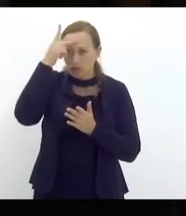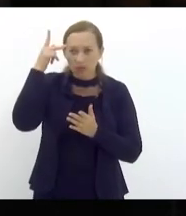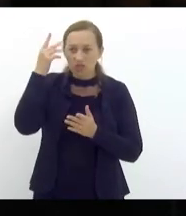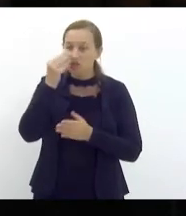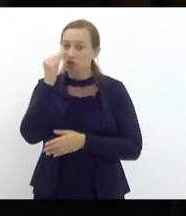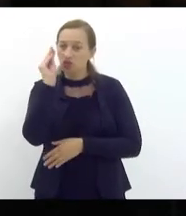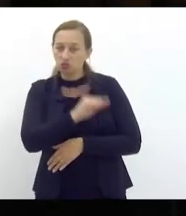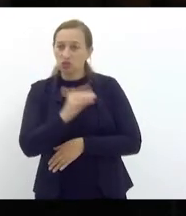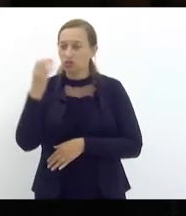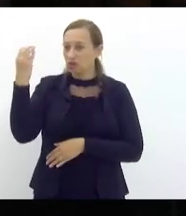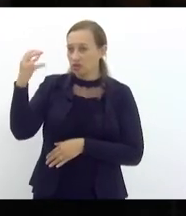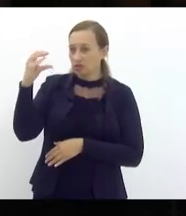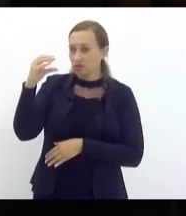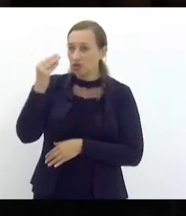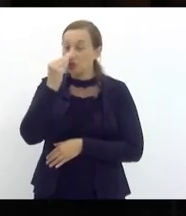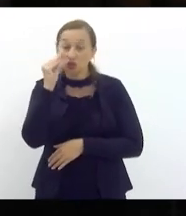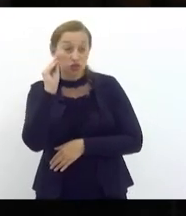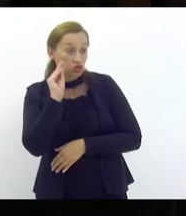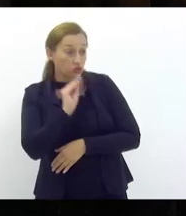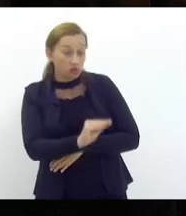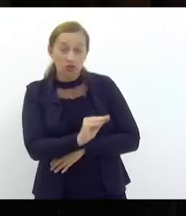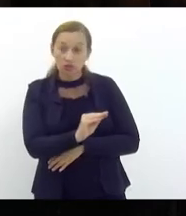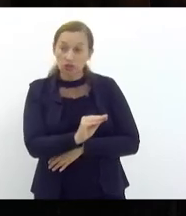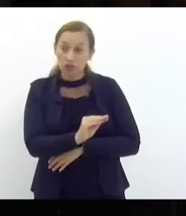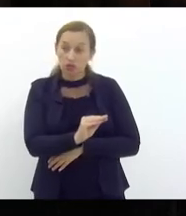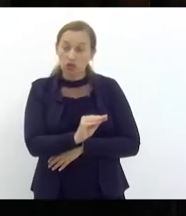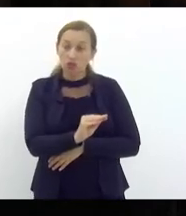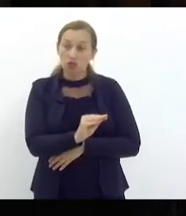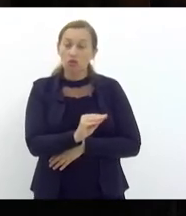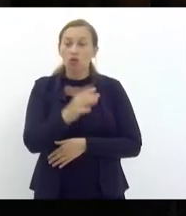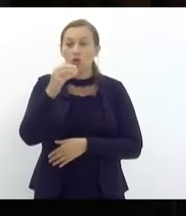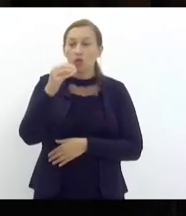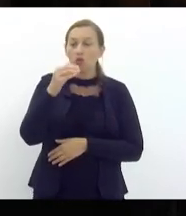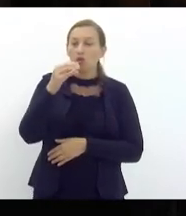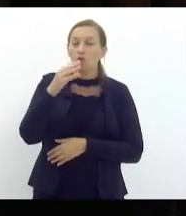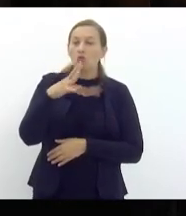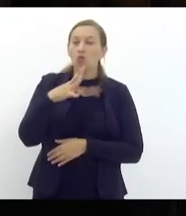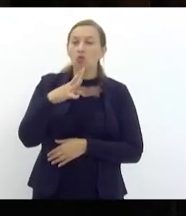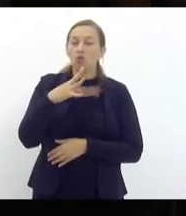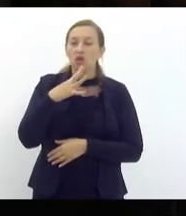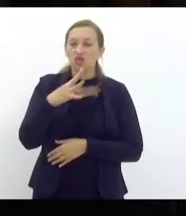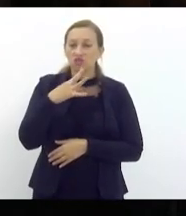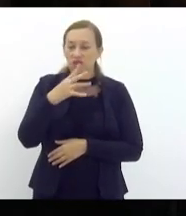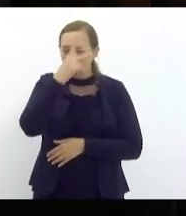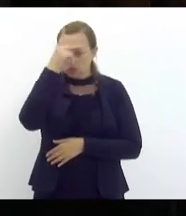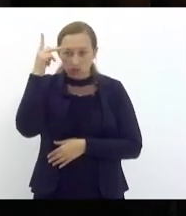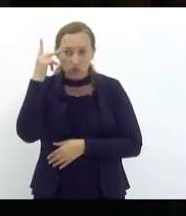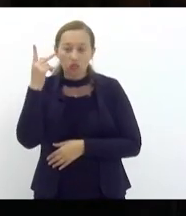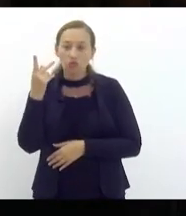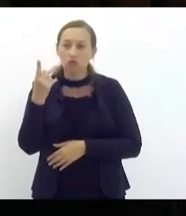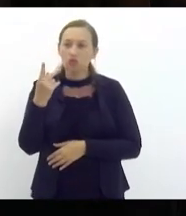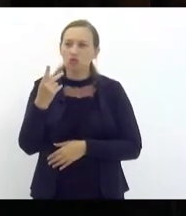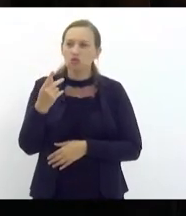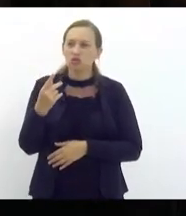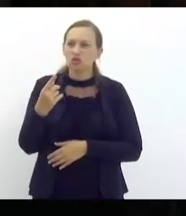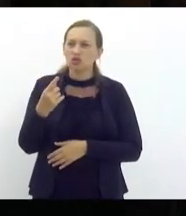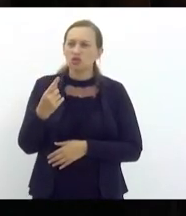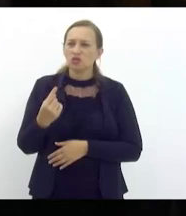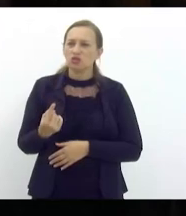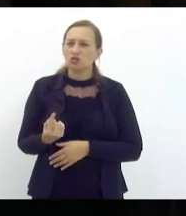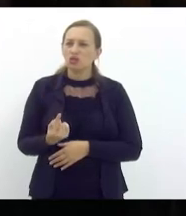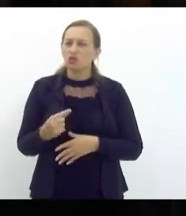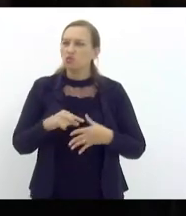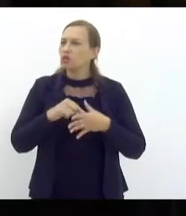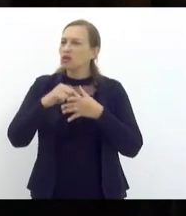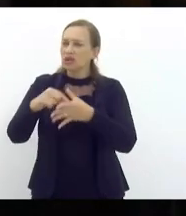a ciência com alguém que combateu o conhecimento crítico com alguém que foi um dos mentores do